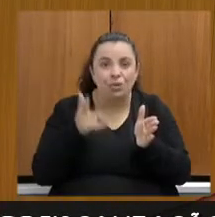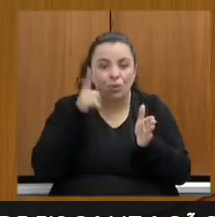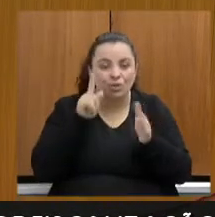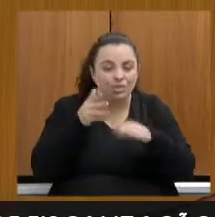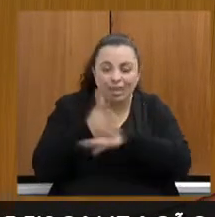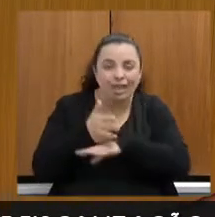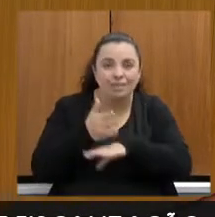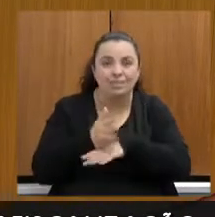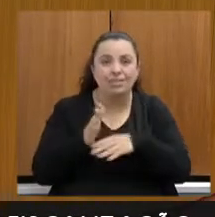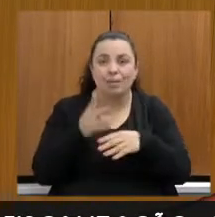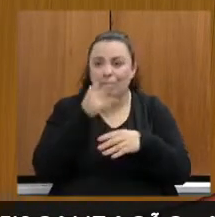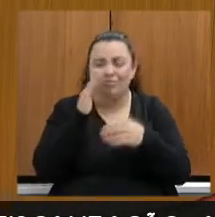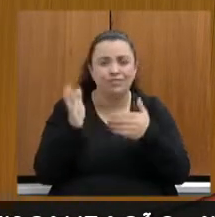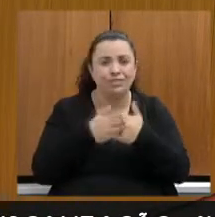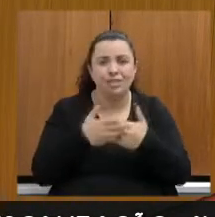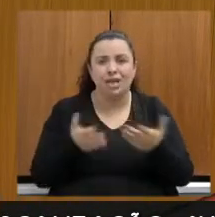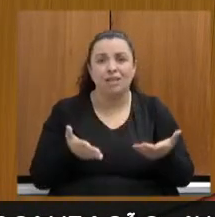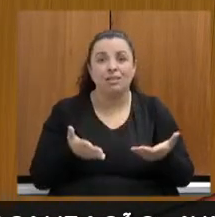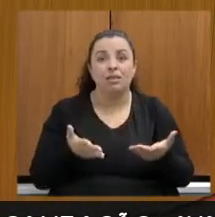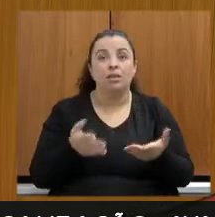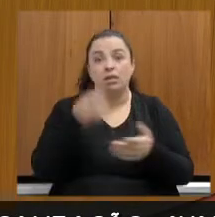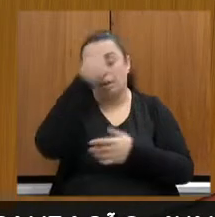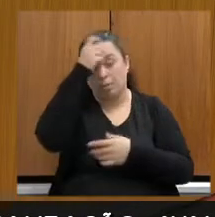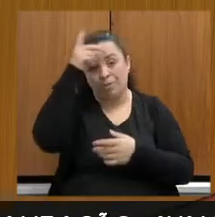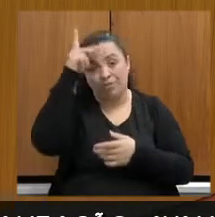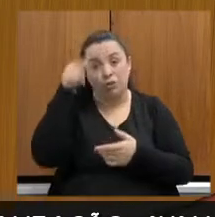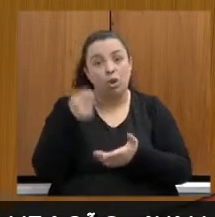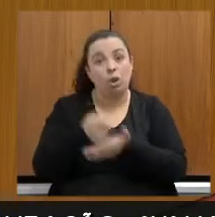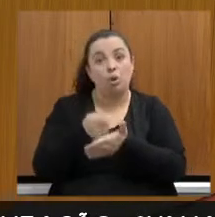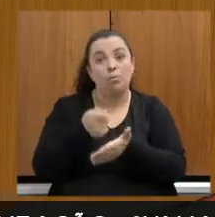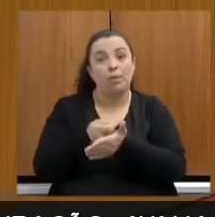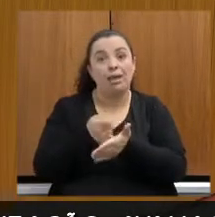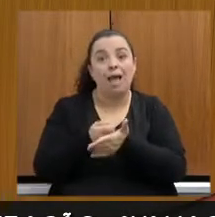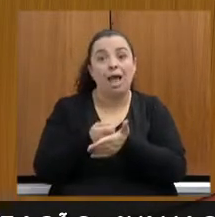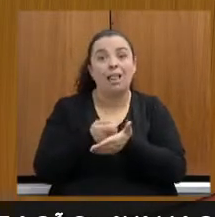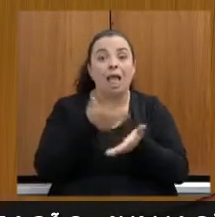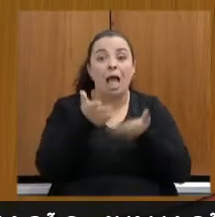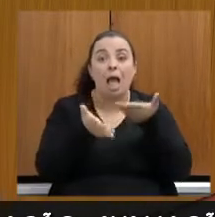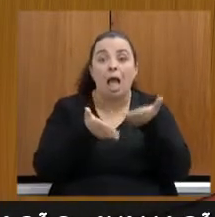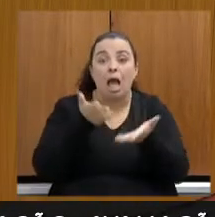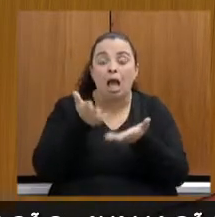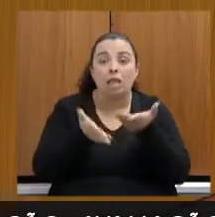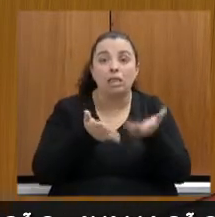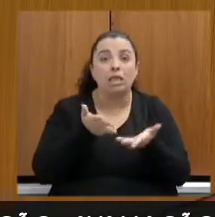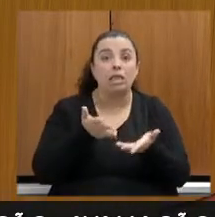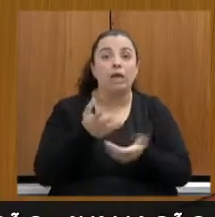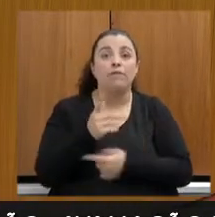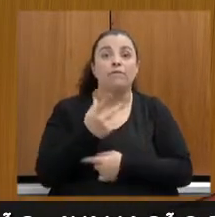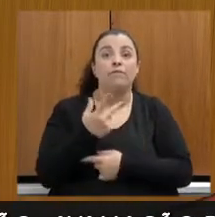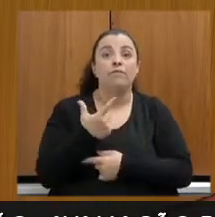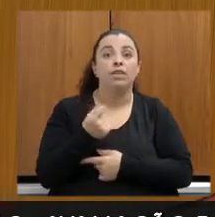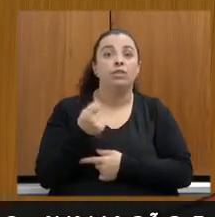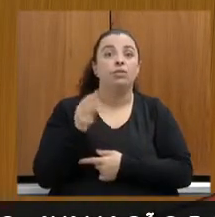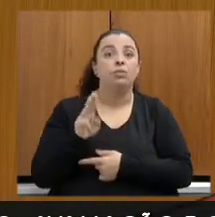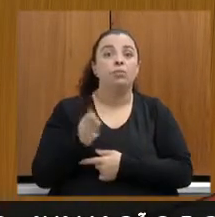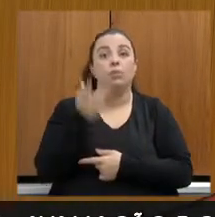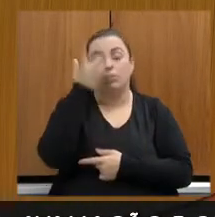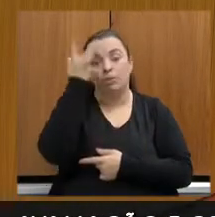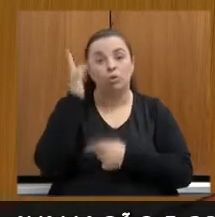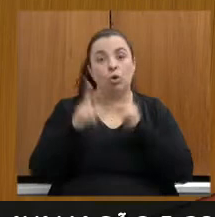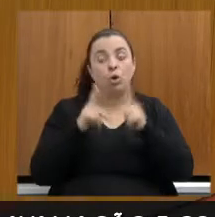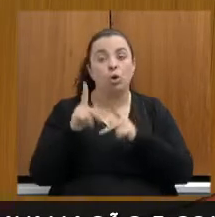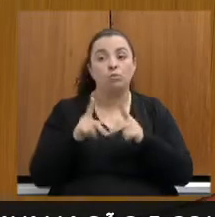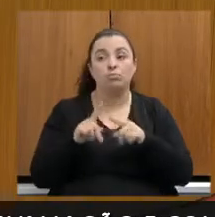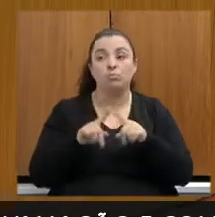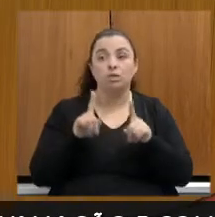enquanto isso a prefeitura e para atender aos 20 mil habitantes e tem dificuldade porque o dinheiro não